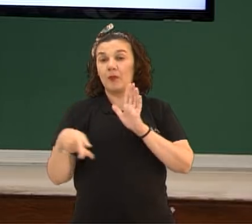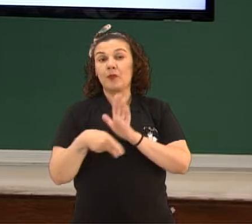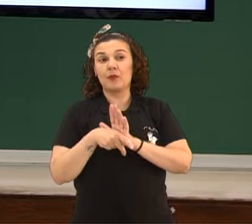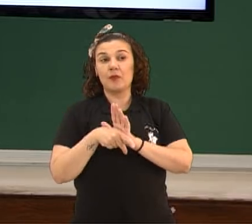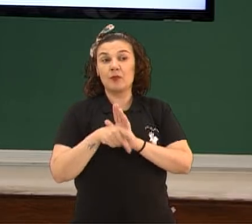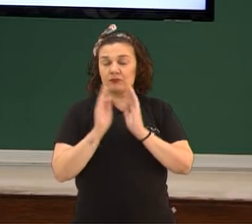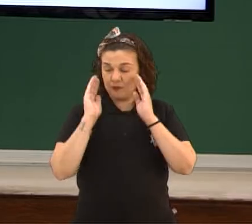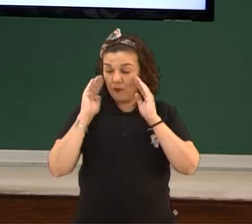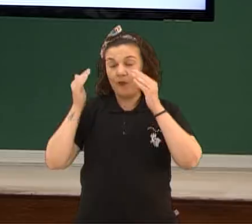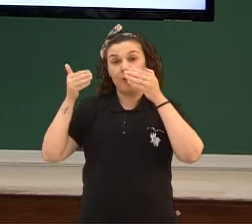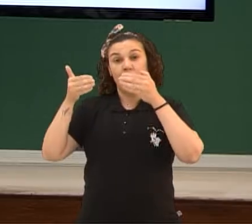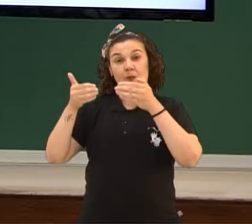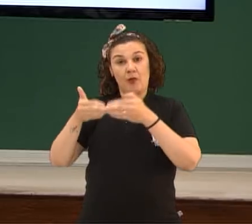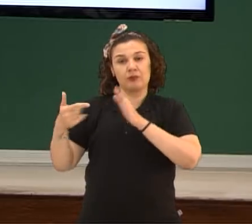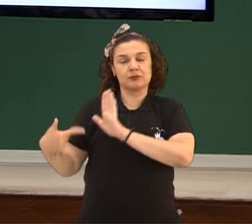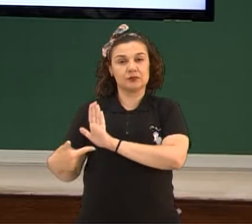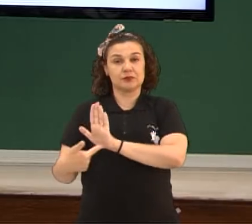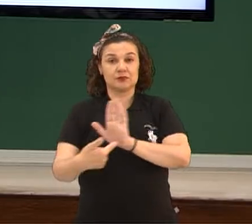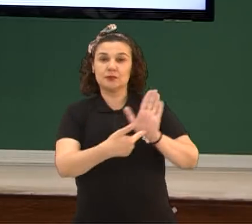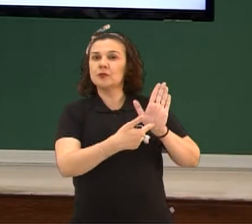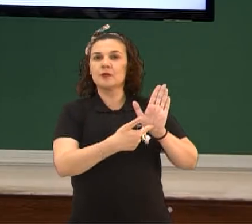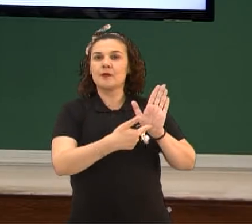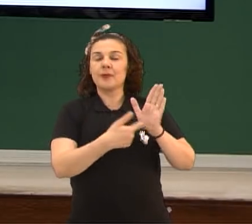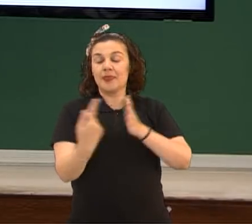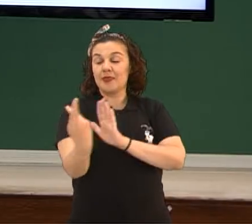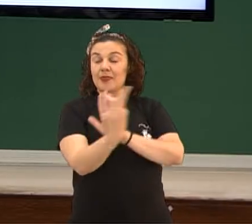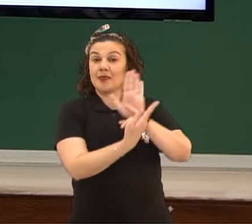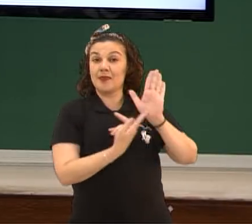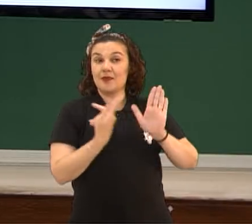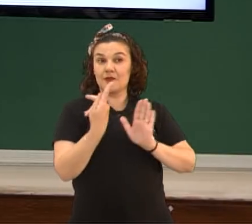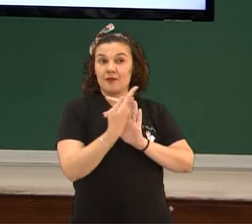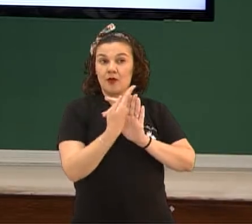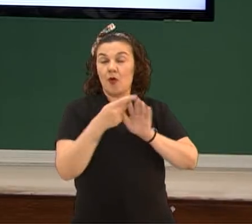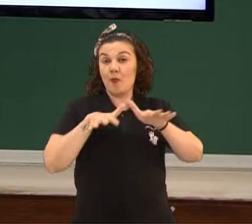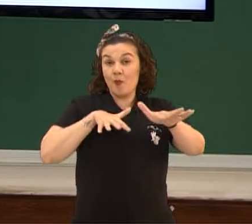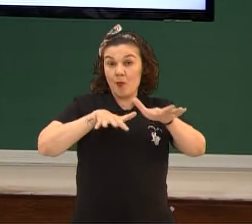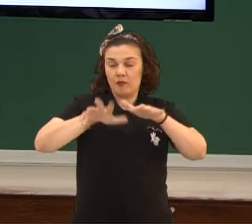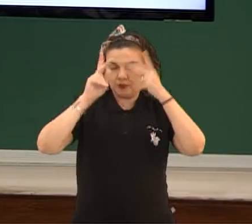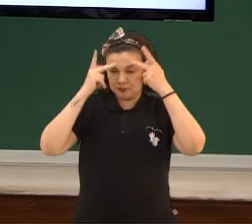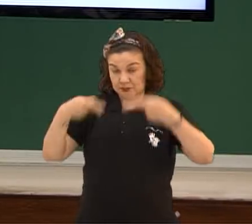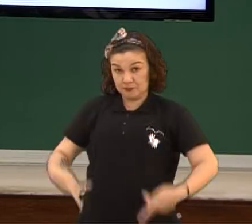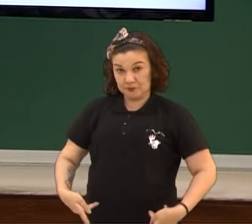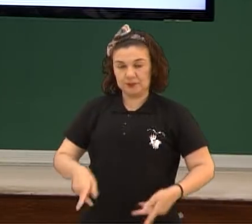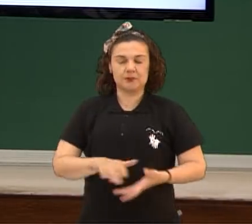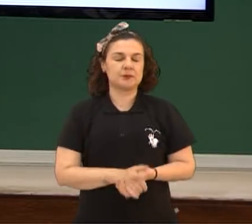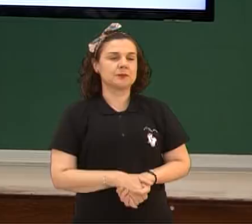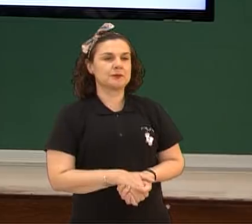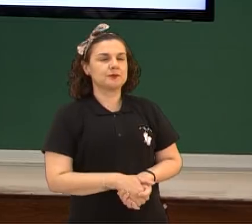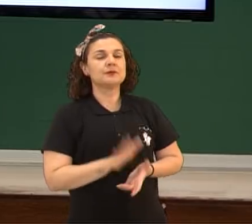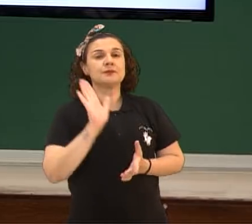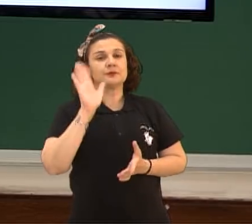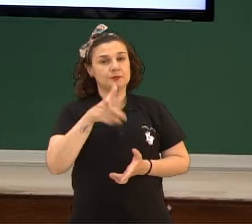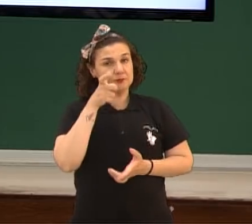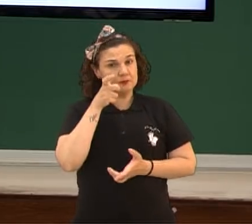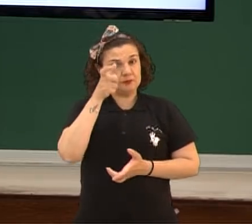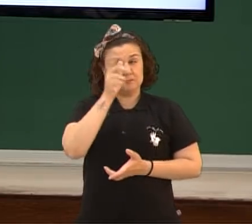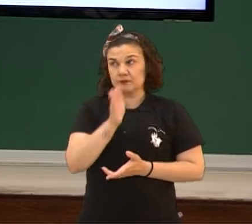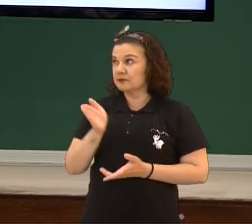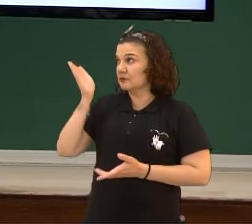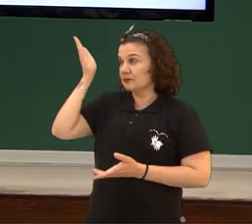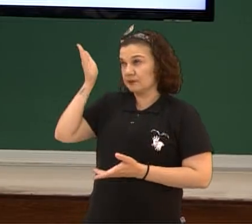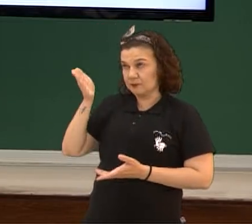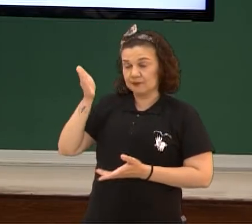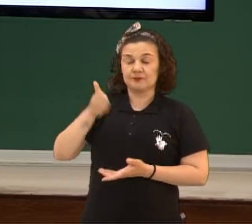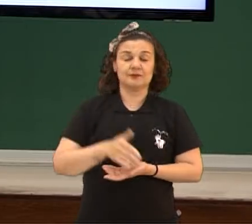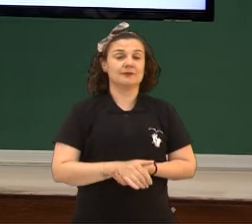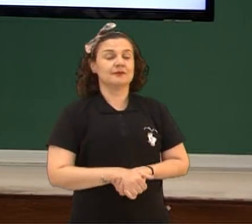trabalhando especificamente a representação ilustrativa do movimento humano. Vocês já podem estar vendo aqui no